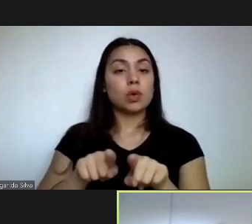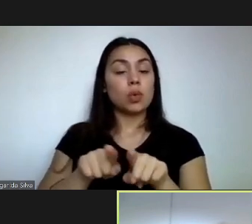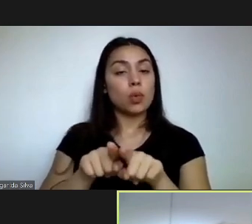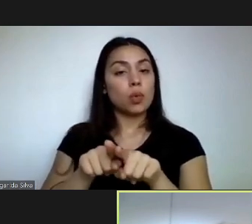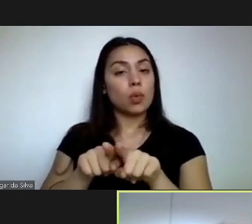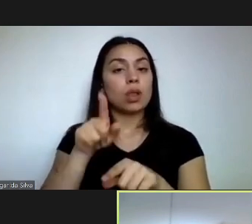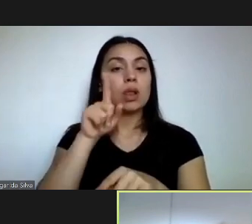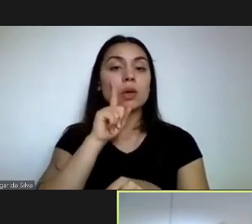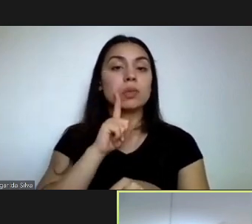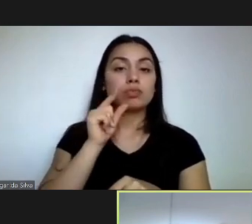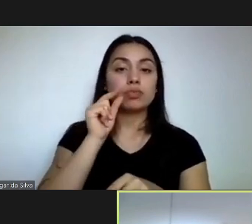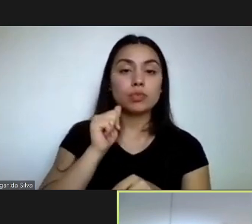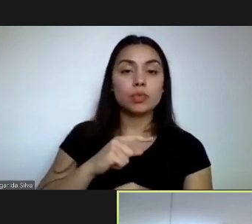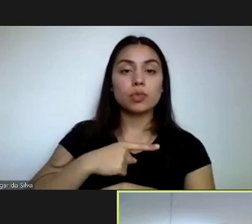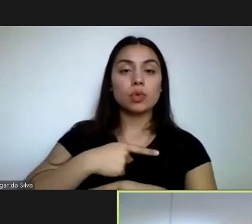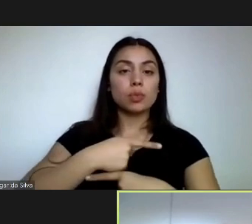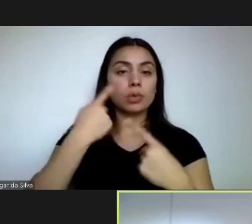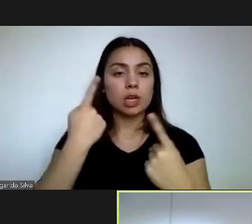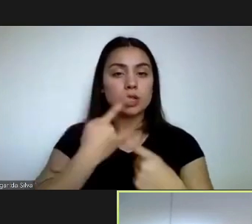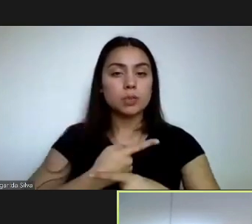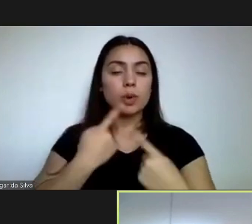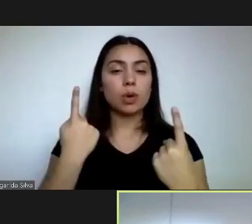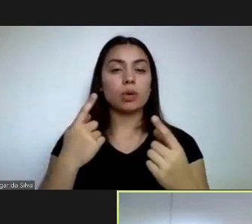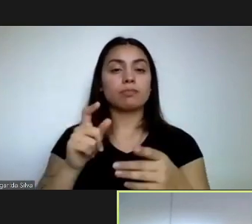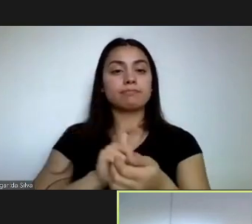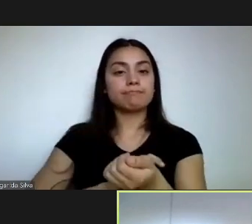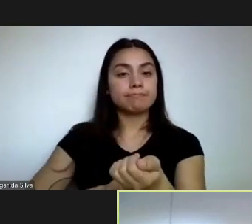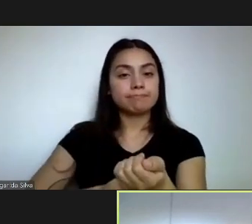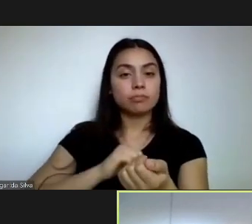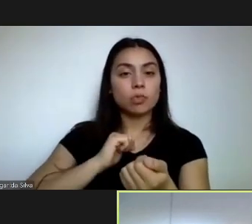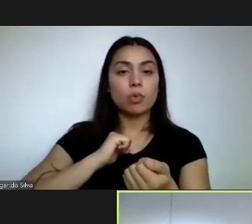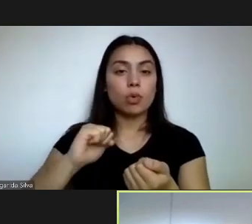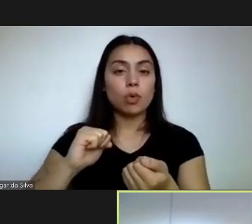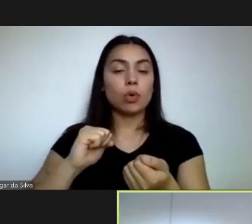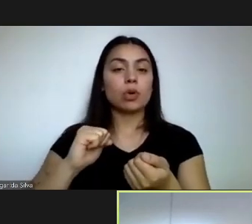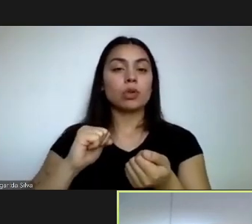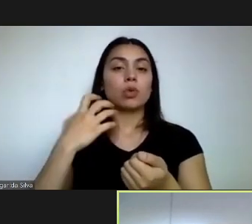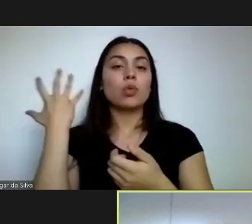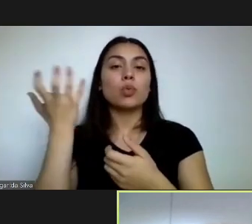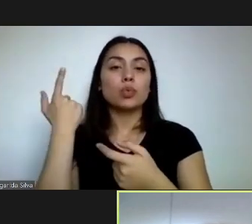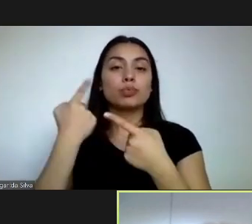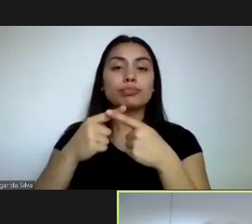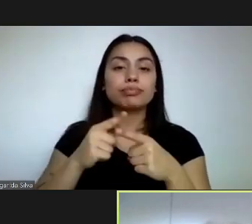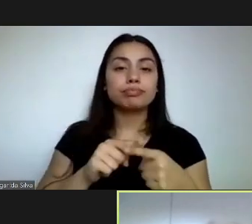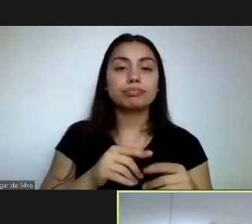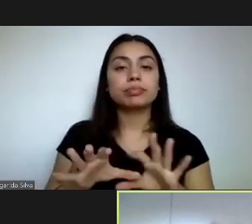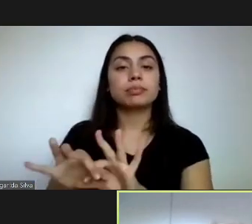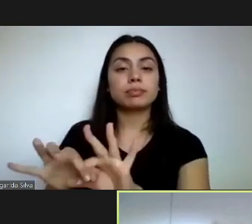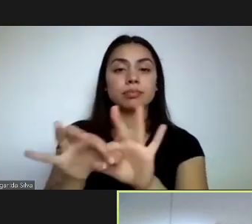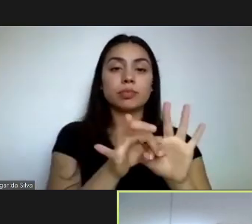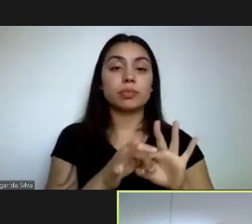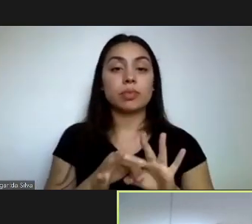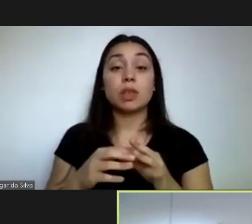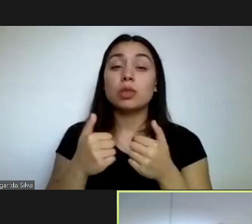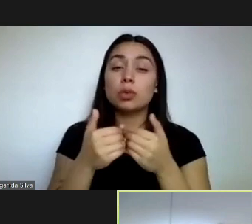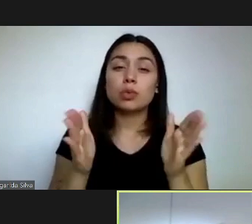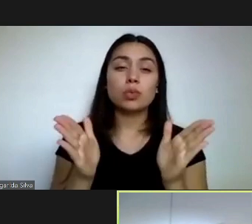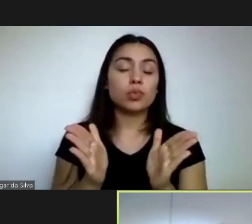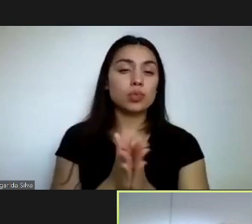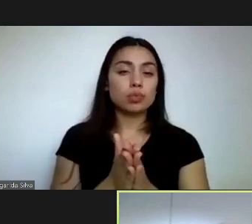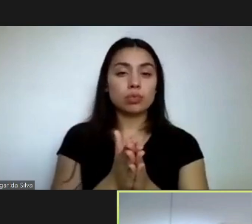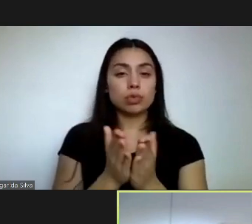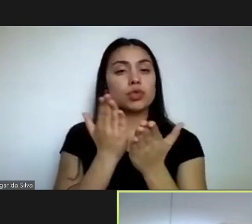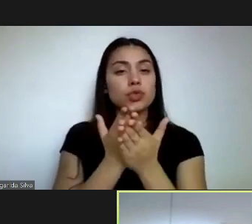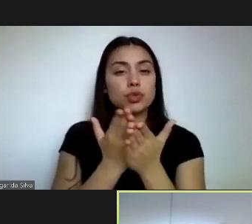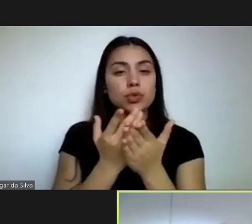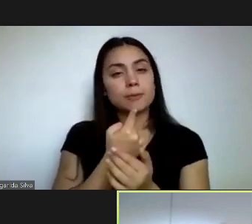rodoviária, a educação para a sustentabilidade, os direitos humanos, a interculturalidade, e que todos têm que ser trabalhados nas nossas escolas na